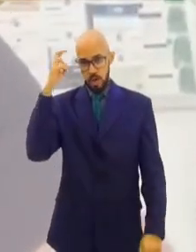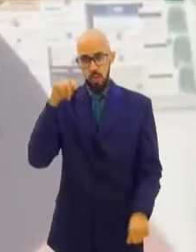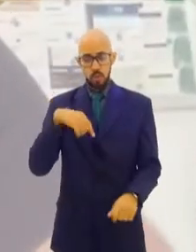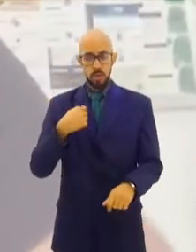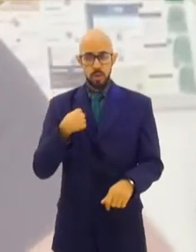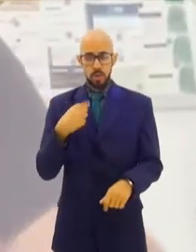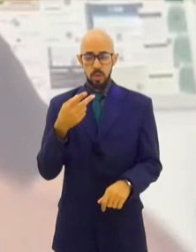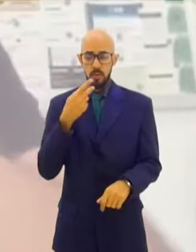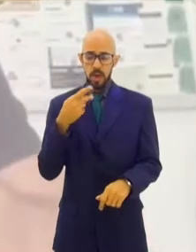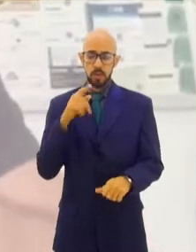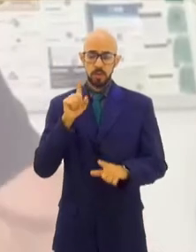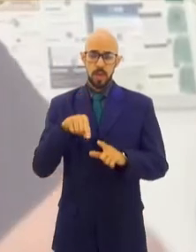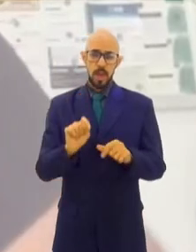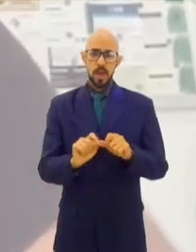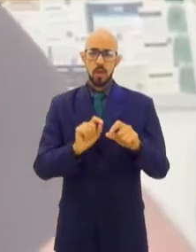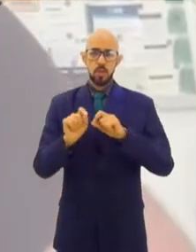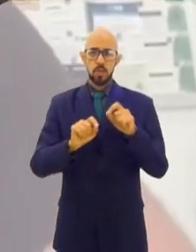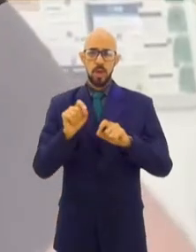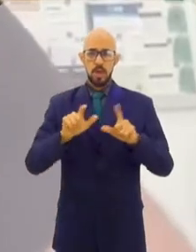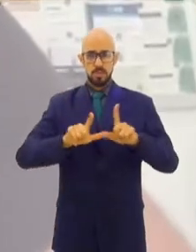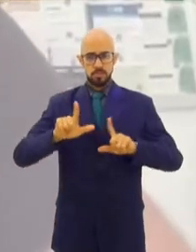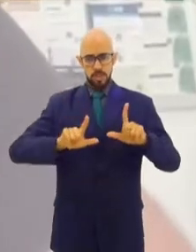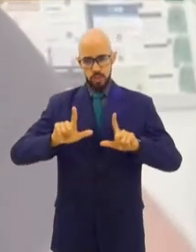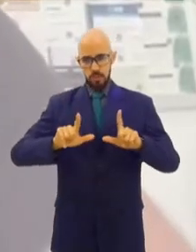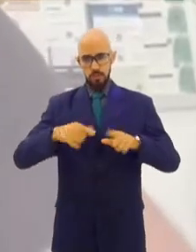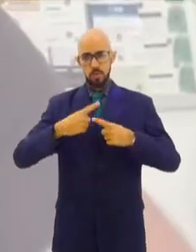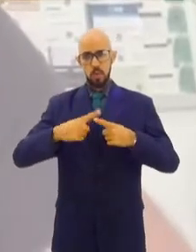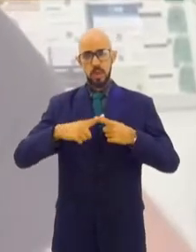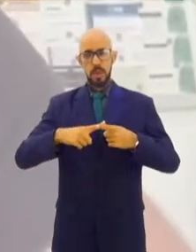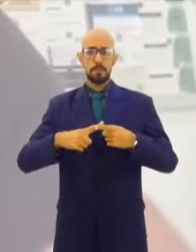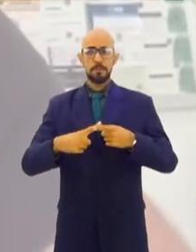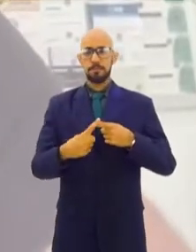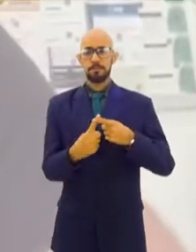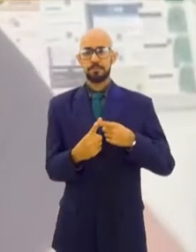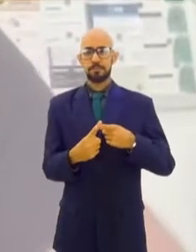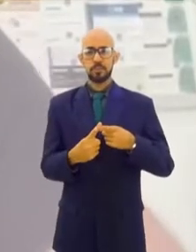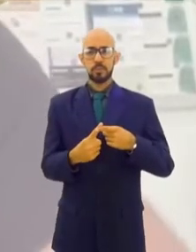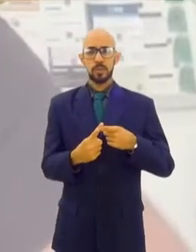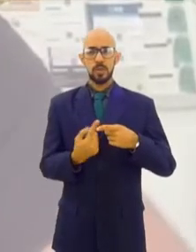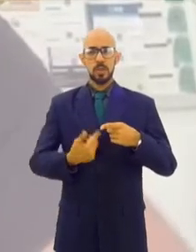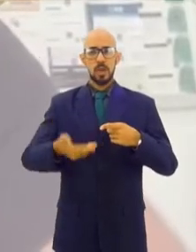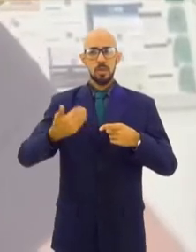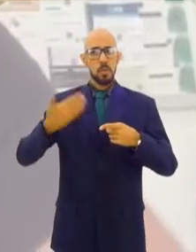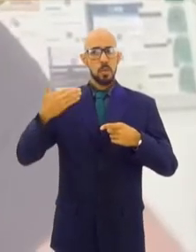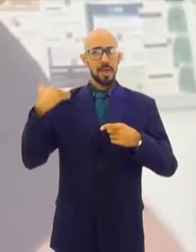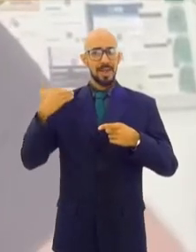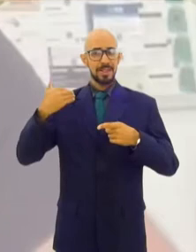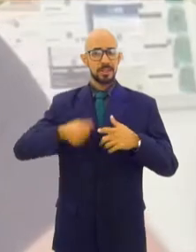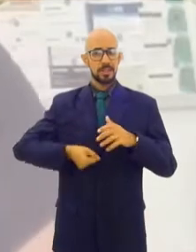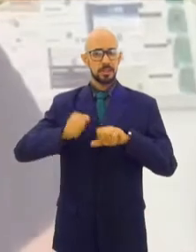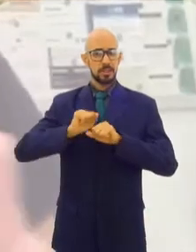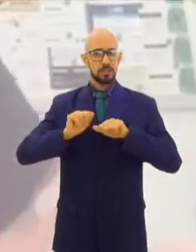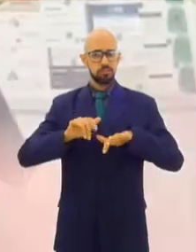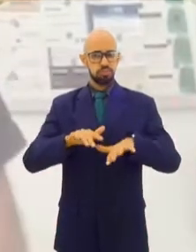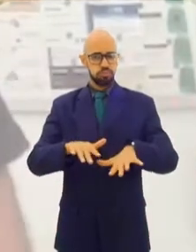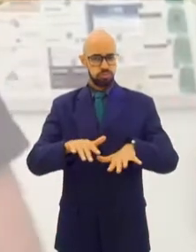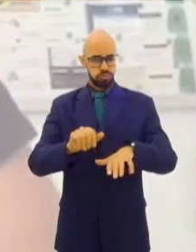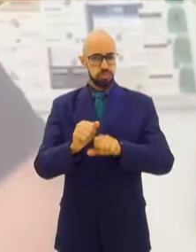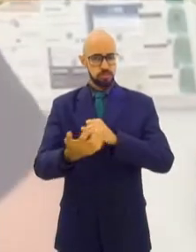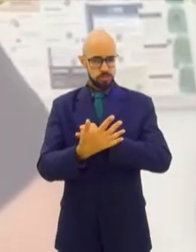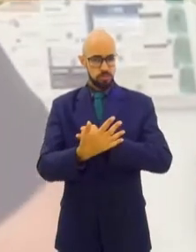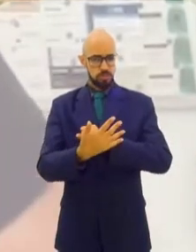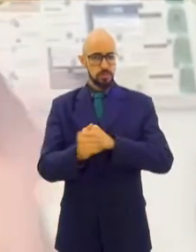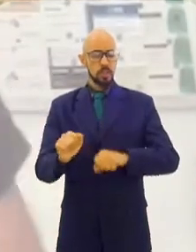eu tô chamando aqui que a mídia E por que é desde antes tá com anemia a gente vem